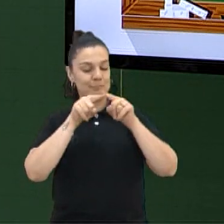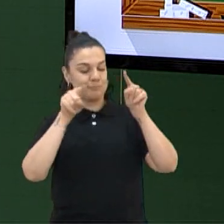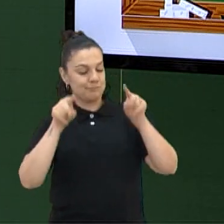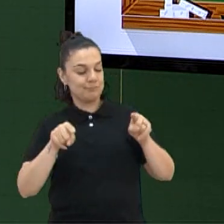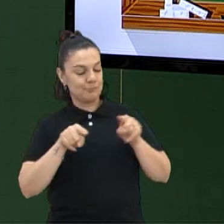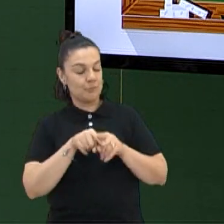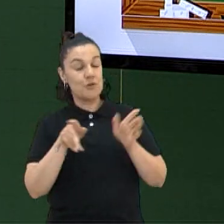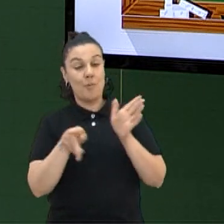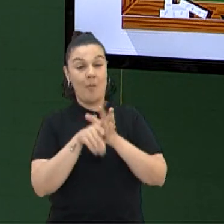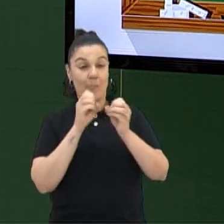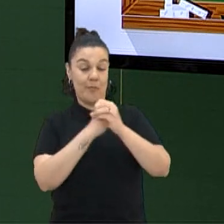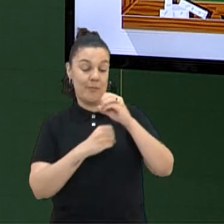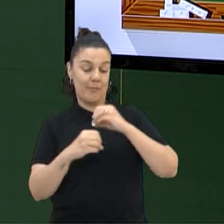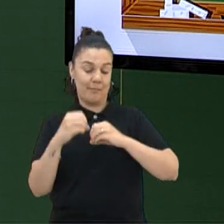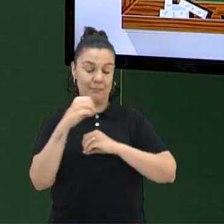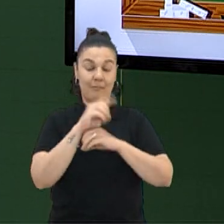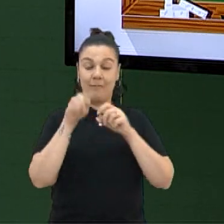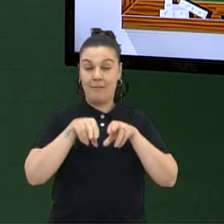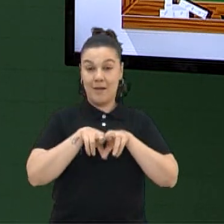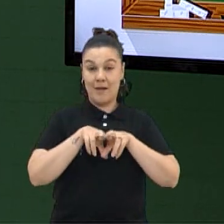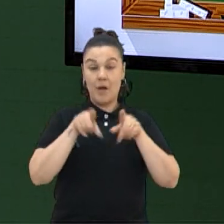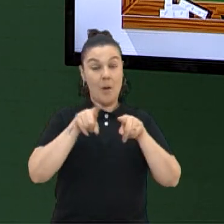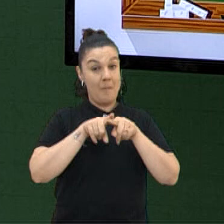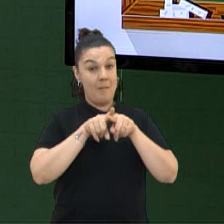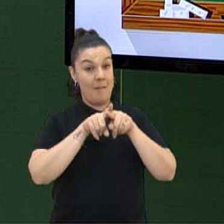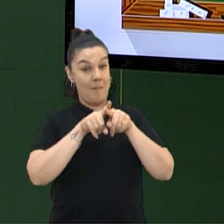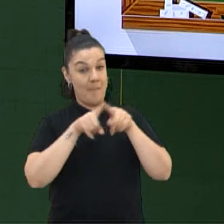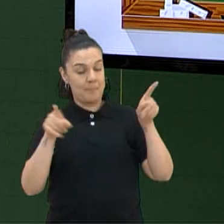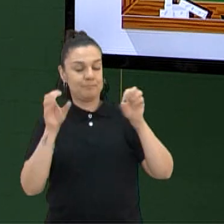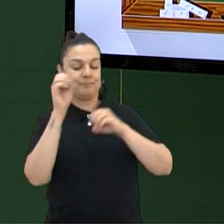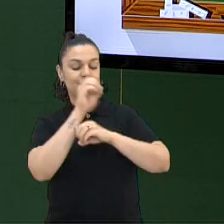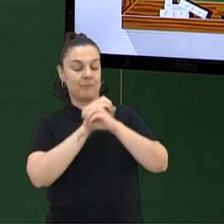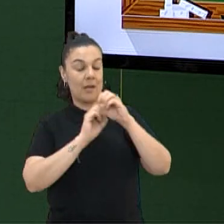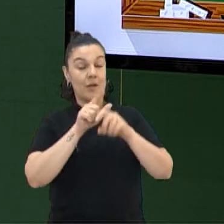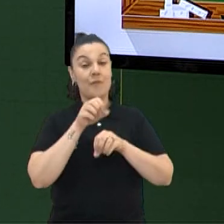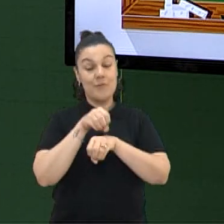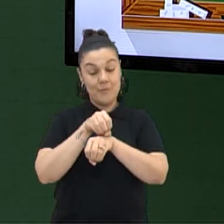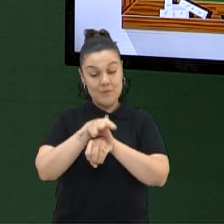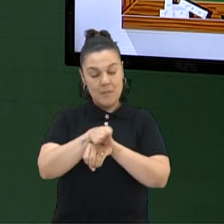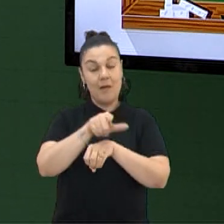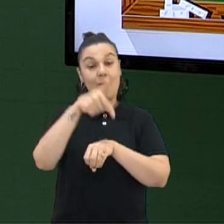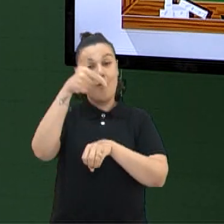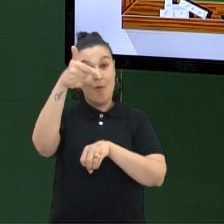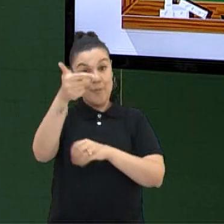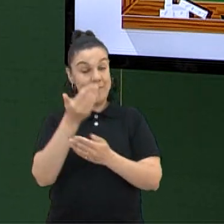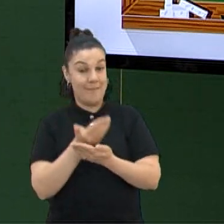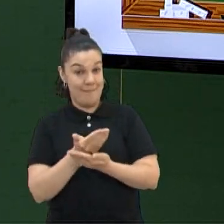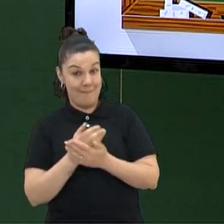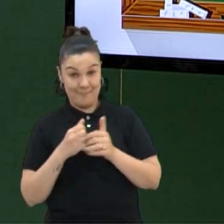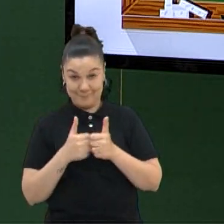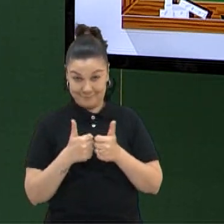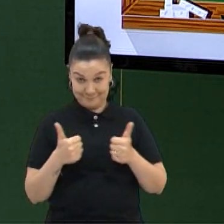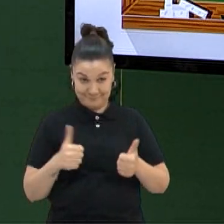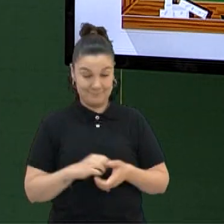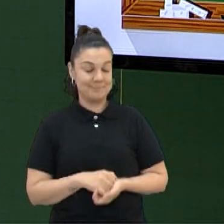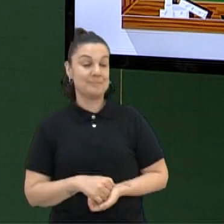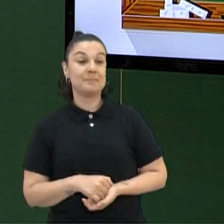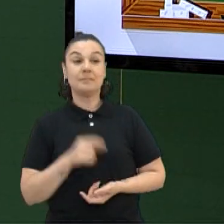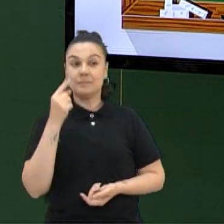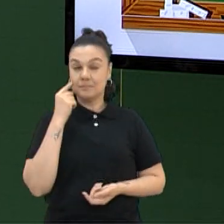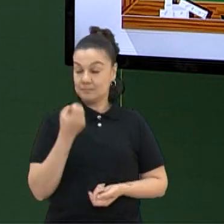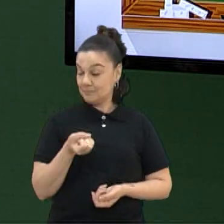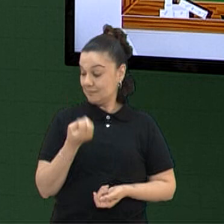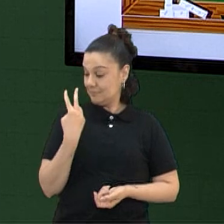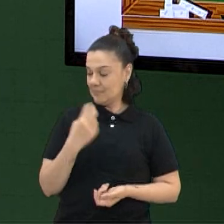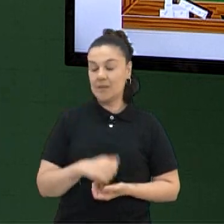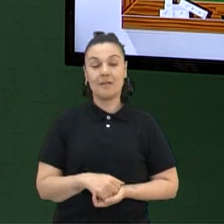molecular nesses casos são diferentes, mas essa questão da geometria eu vou explicar para você na próxima aula. Então aqui,